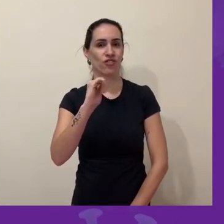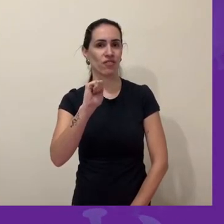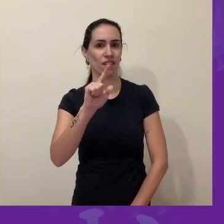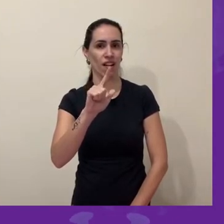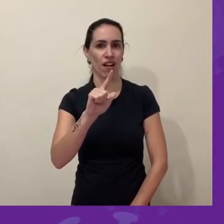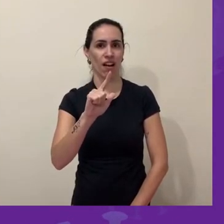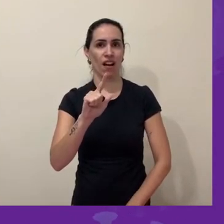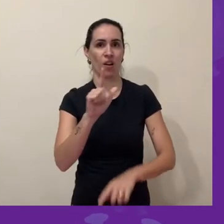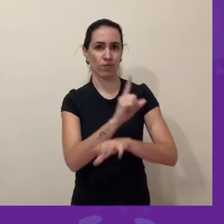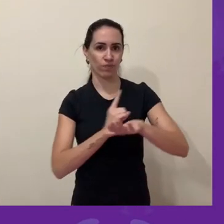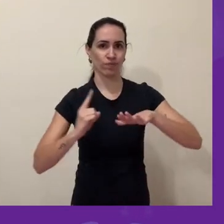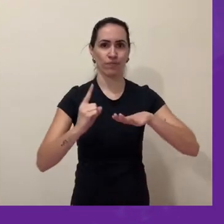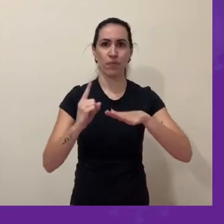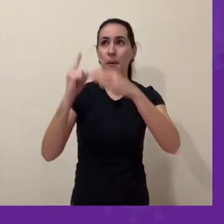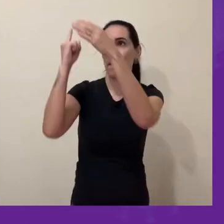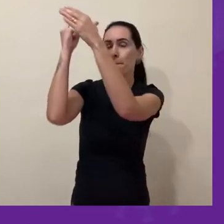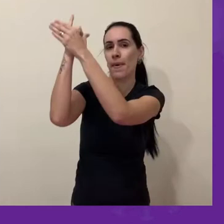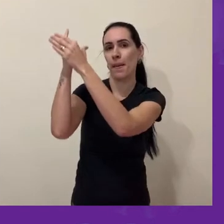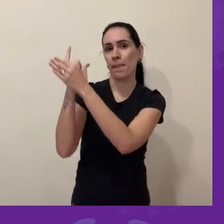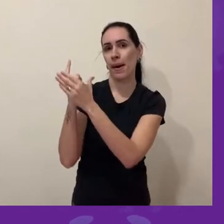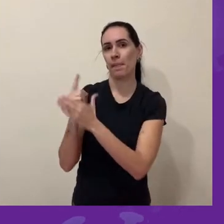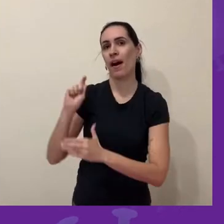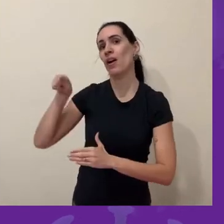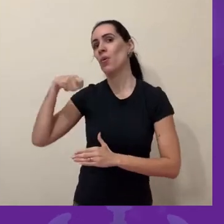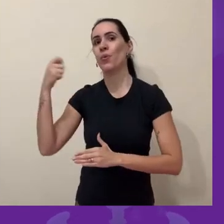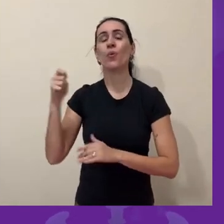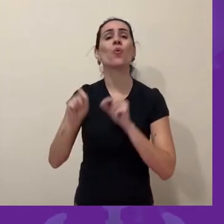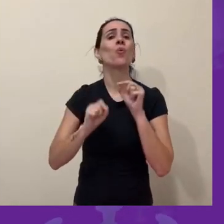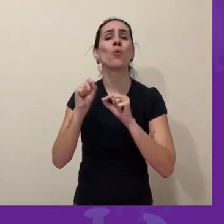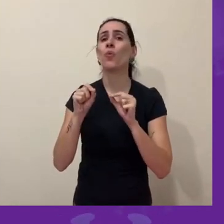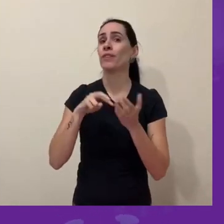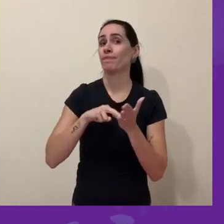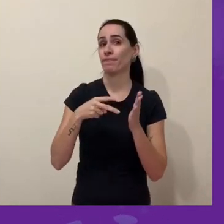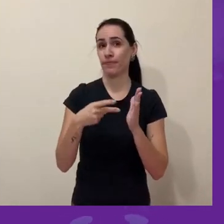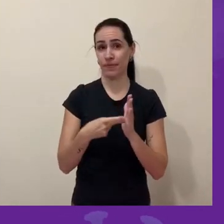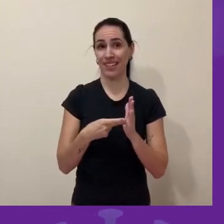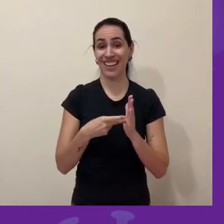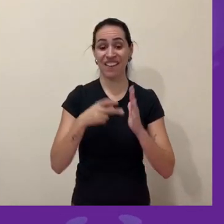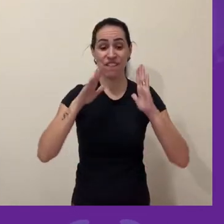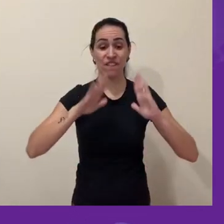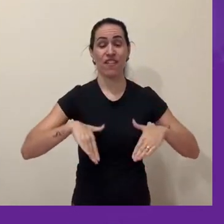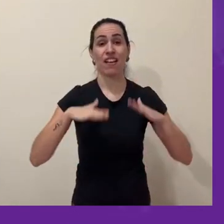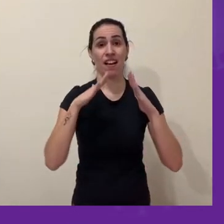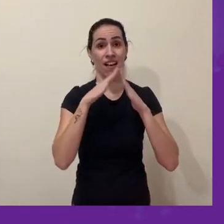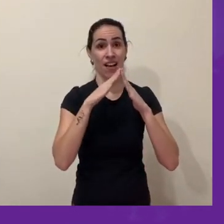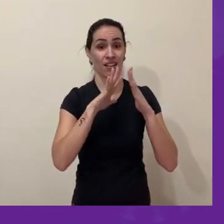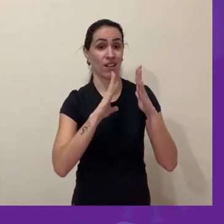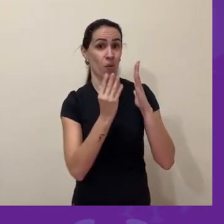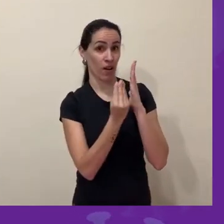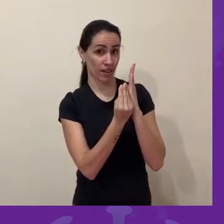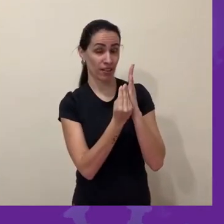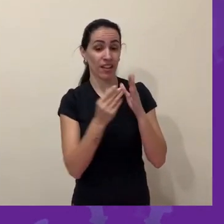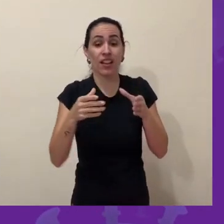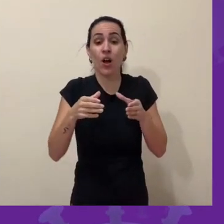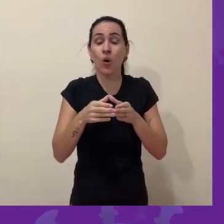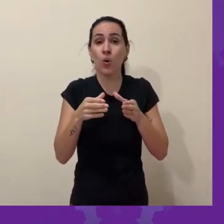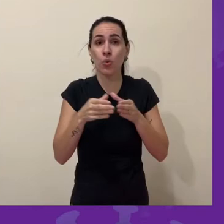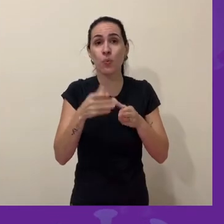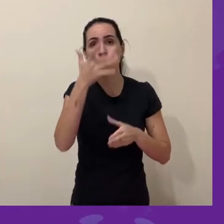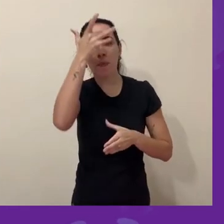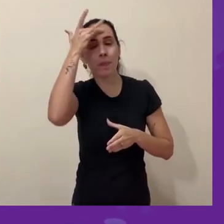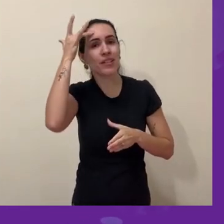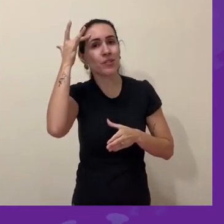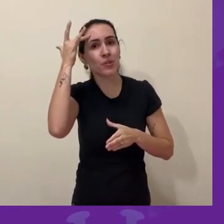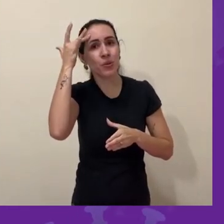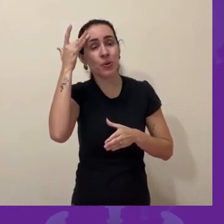Isolamento vertical é uma estratégia de você colocar em isolamento, ou seja, dentro de casa sem sair, somente